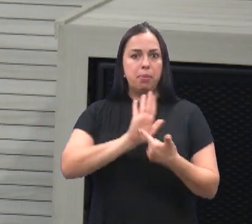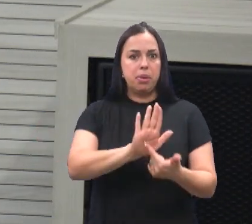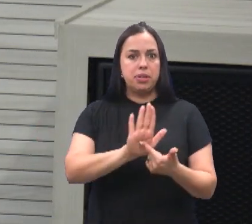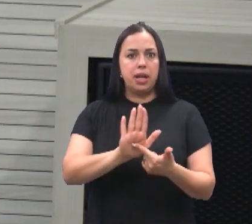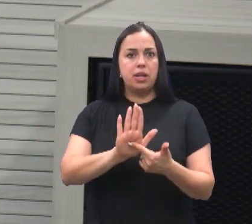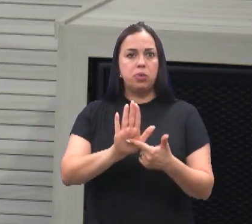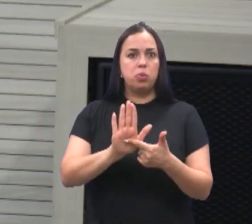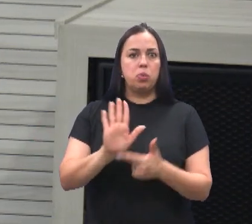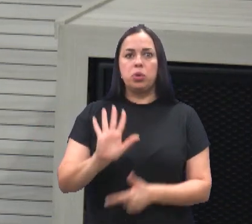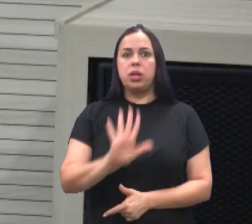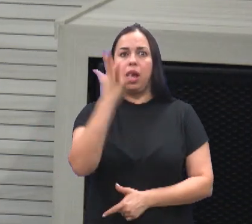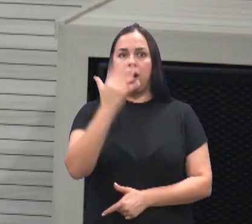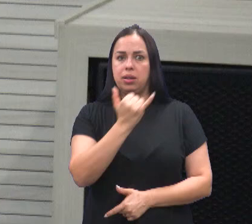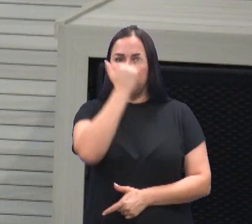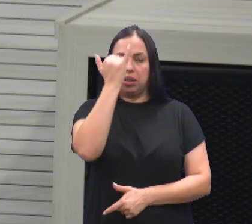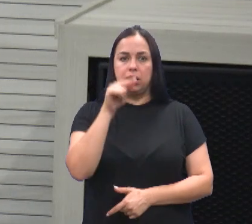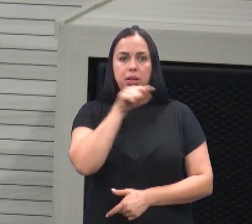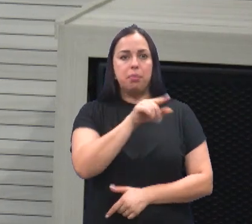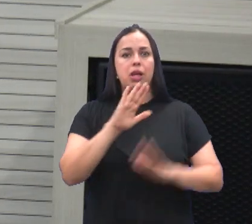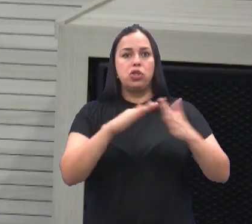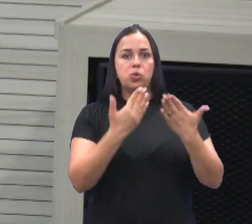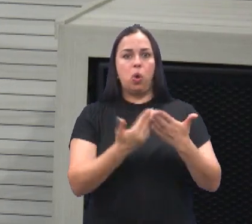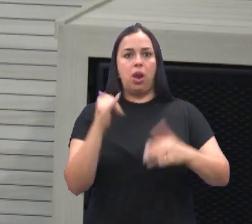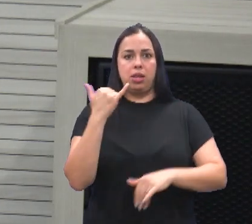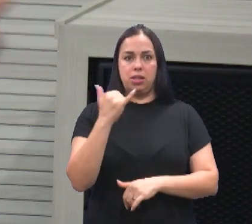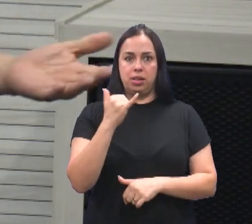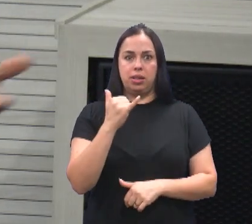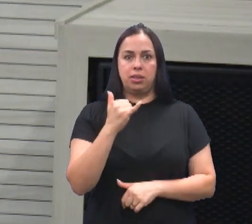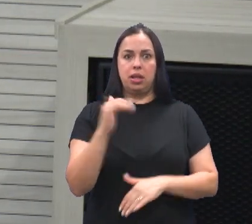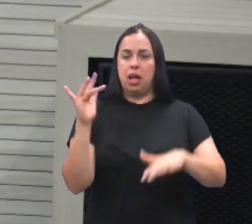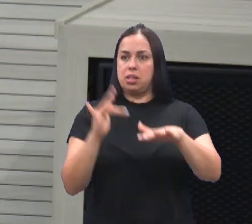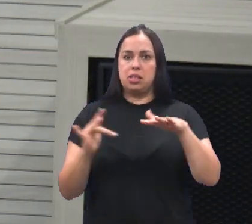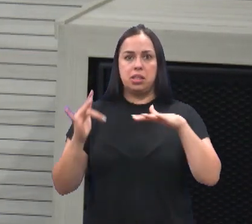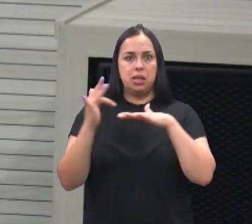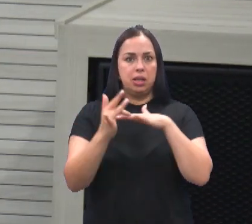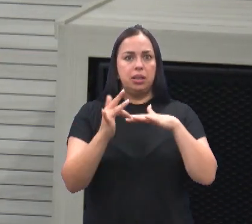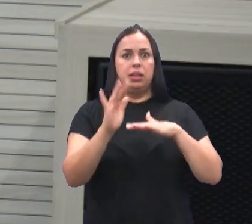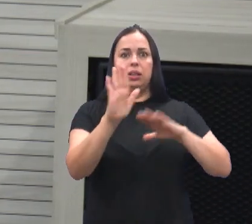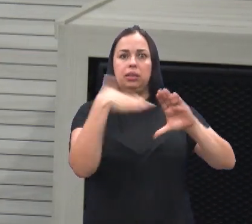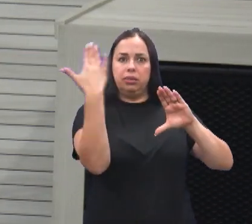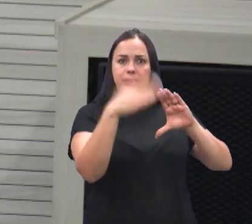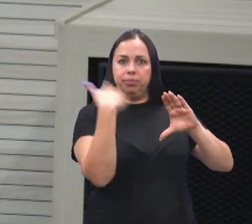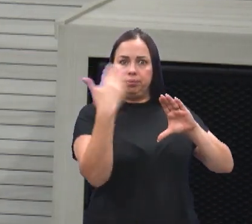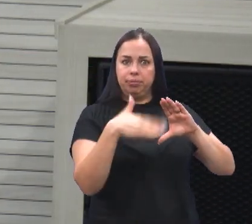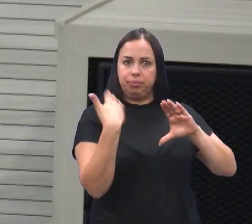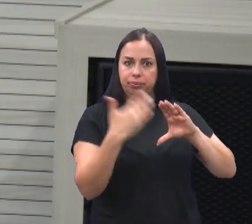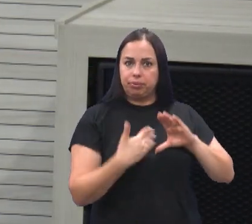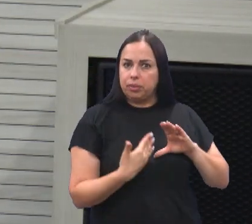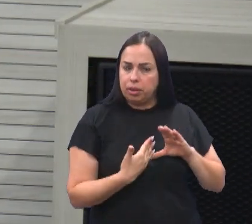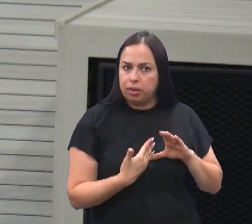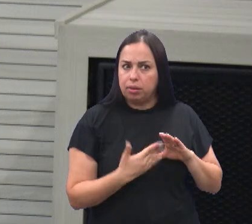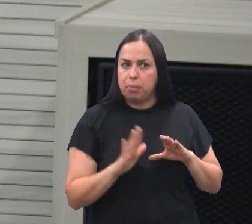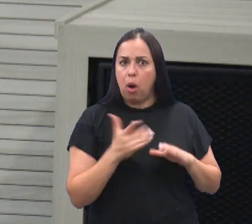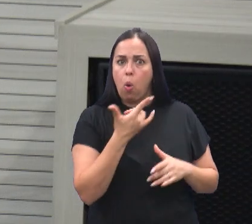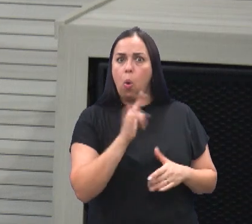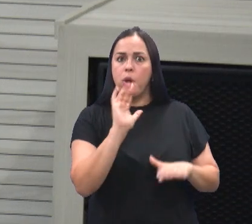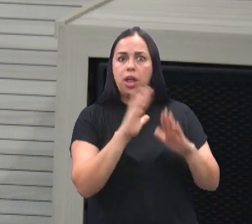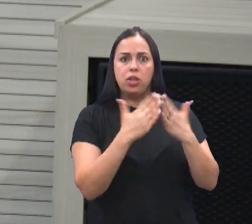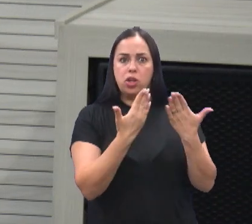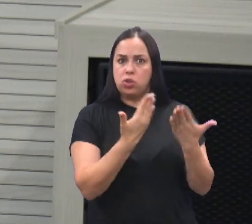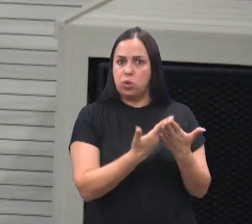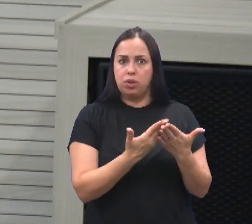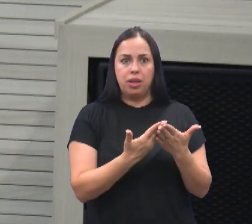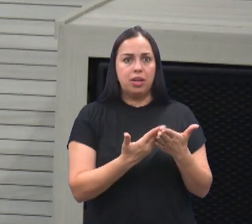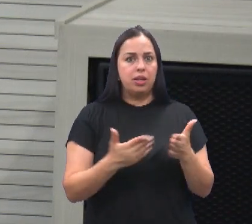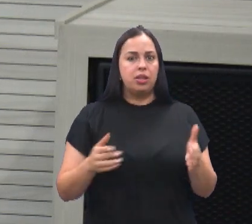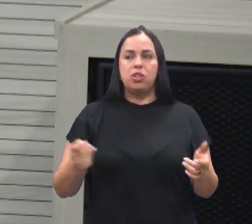escola de Santana, sucateada, a rede social mandando aqui para os vereadores uma outra escola que não tem janela, não